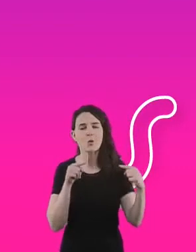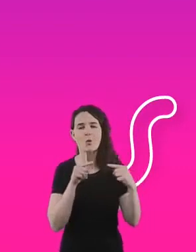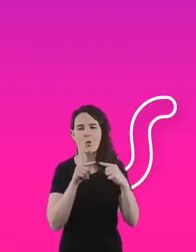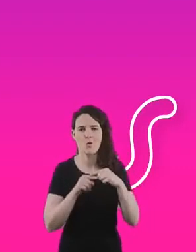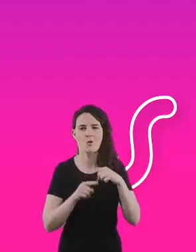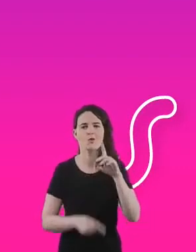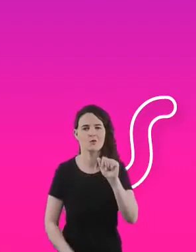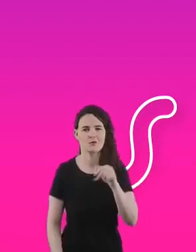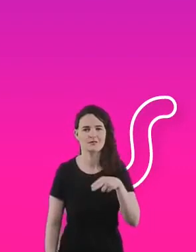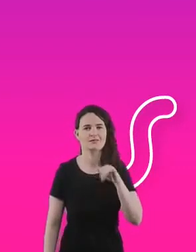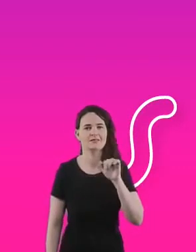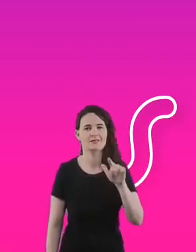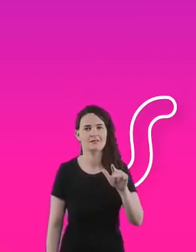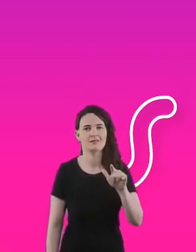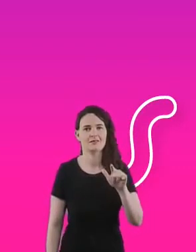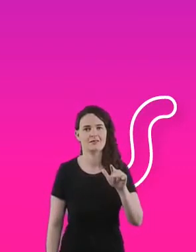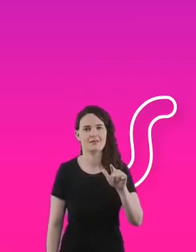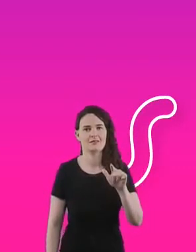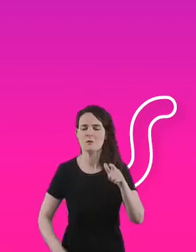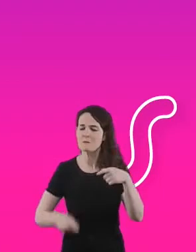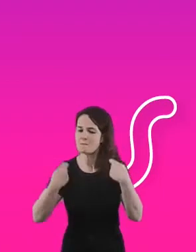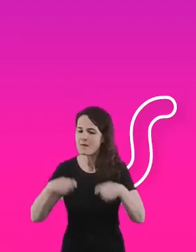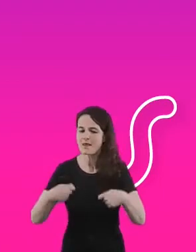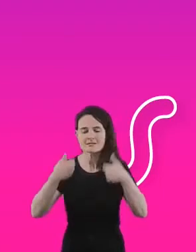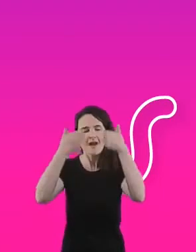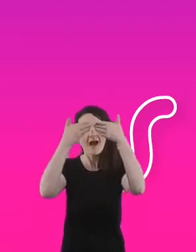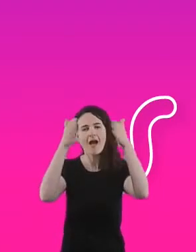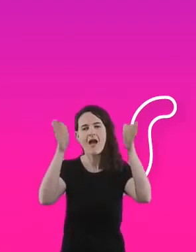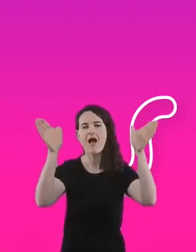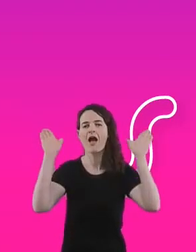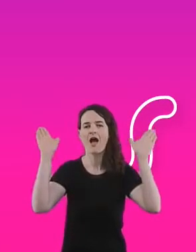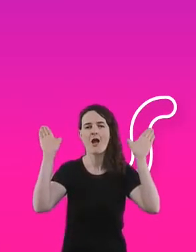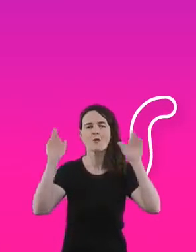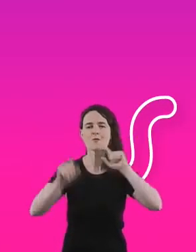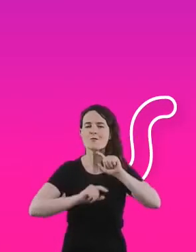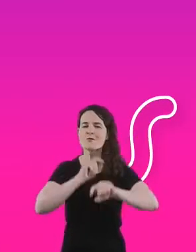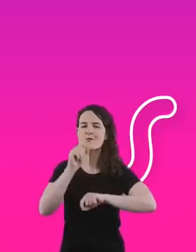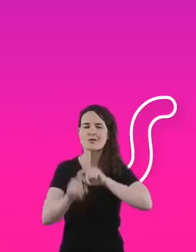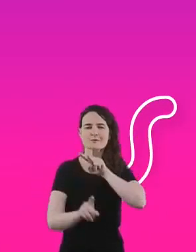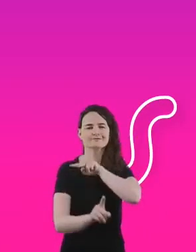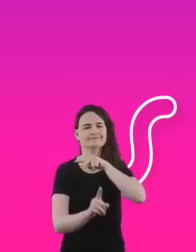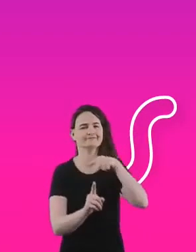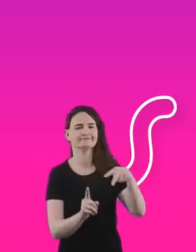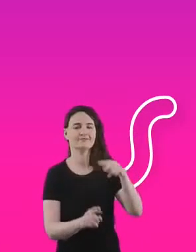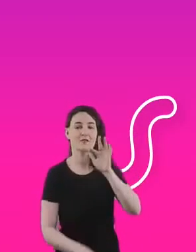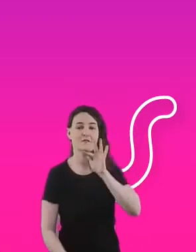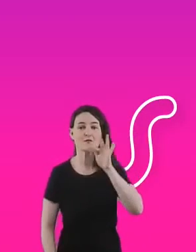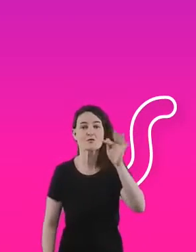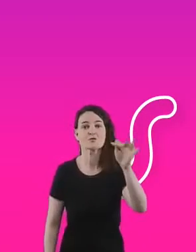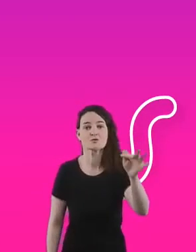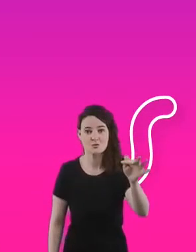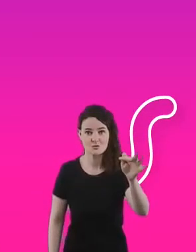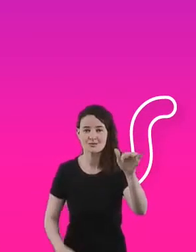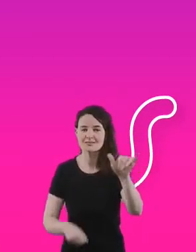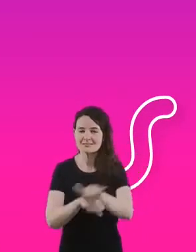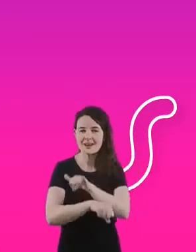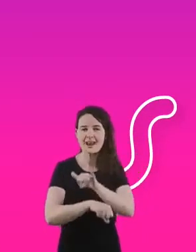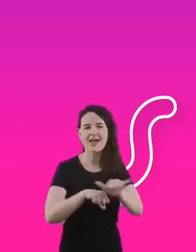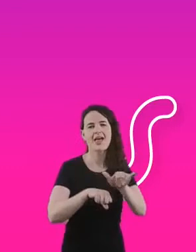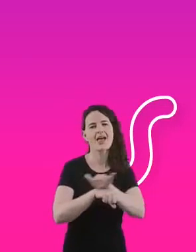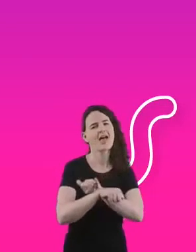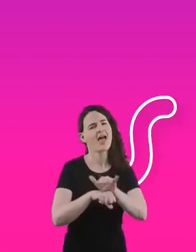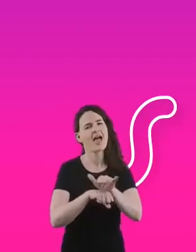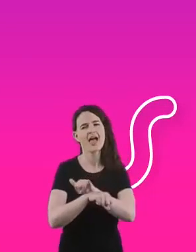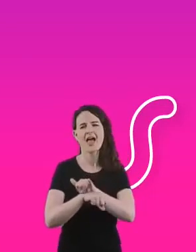abre espaço para discutirmos, né, o futurismo, né, o forecast estratégico, os megatrends, né, as tendências